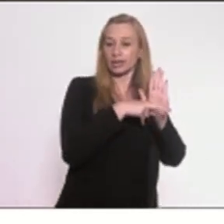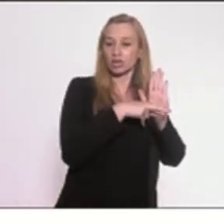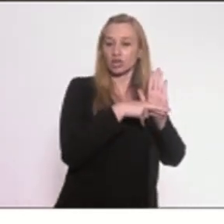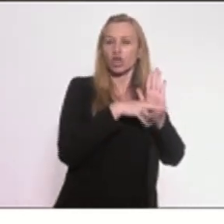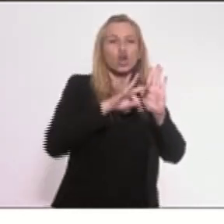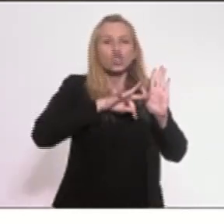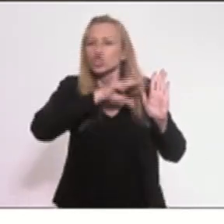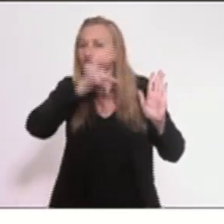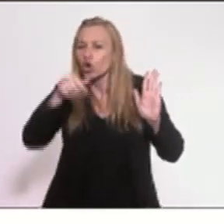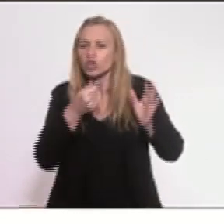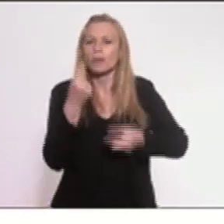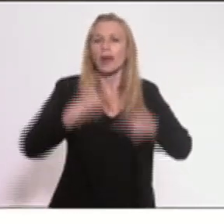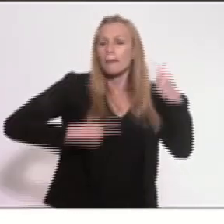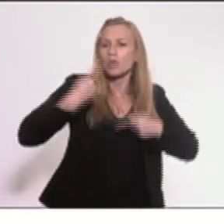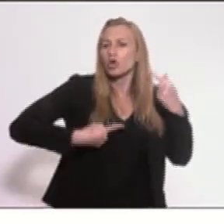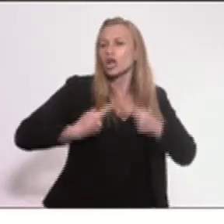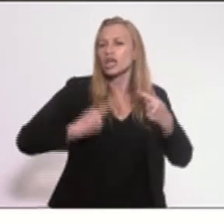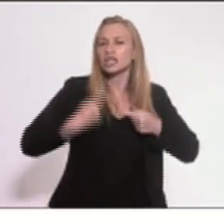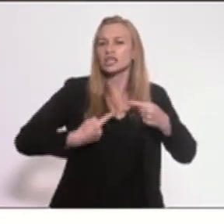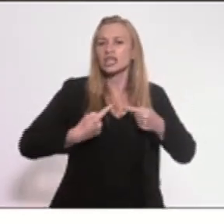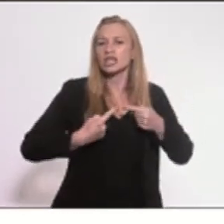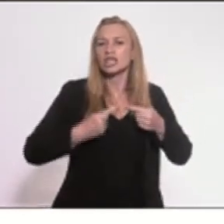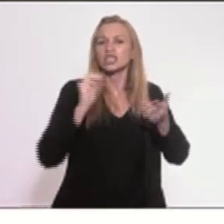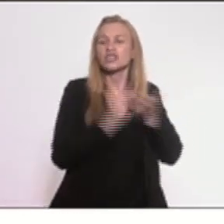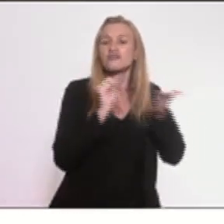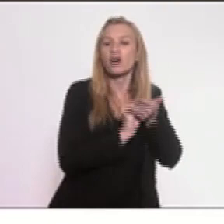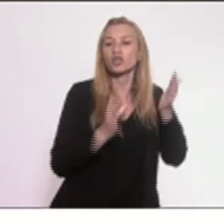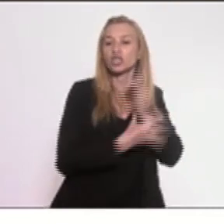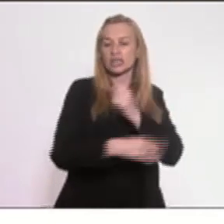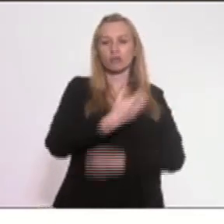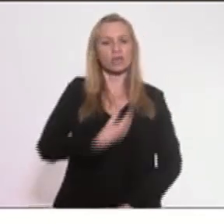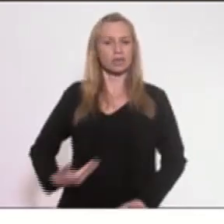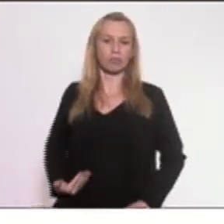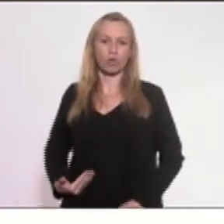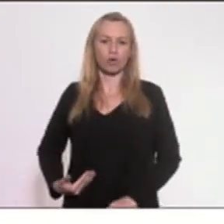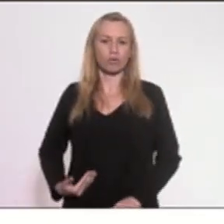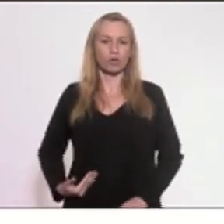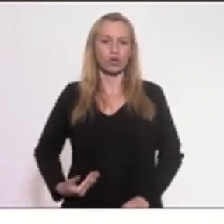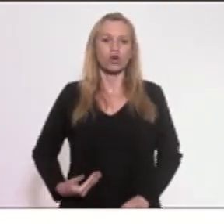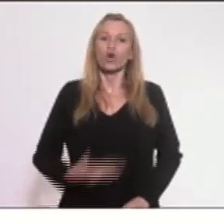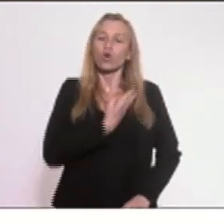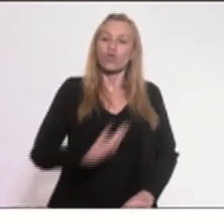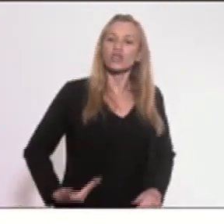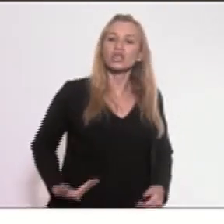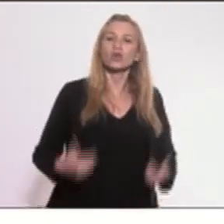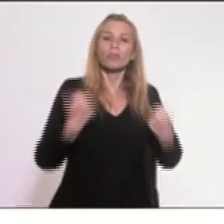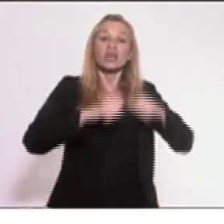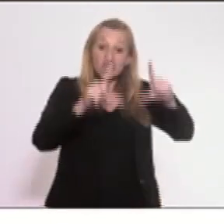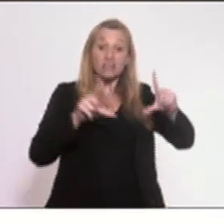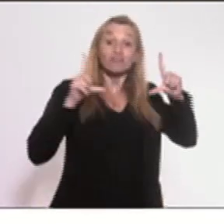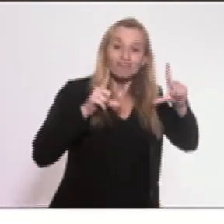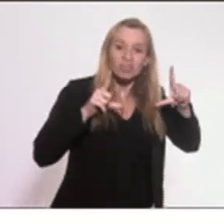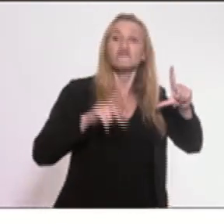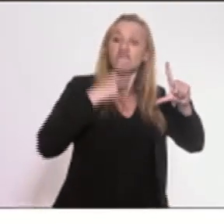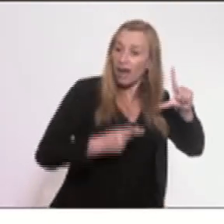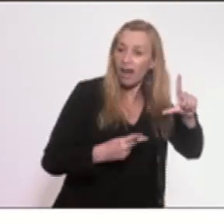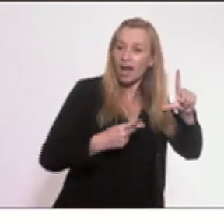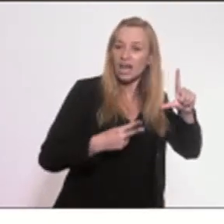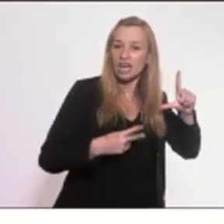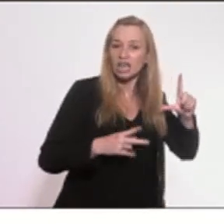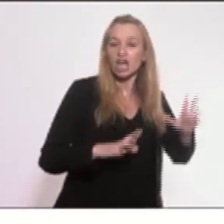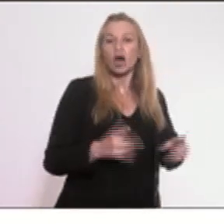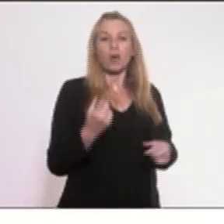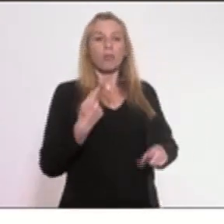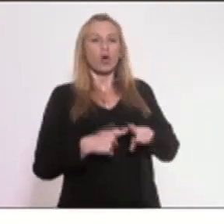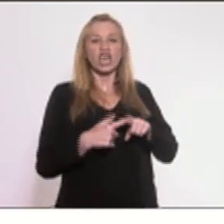adotados por essa política de insegurança pública? O governador precisa vir a público dizer, porque não basta dizer que a